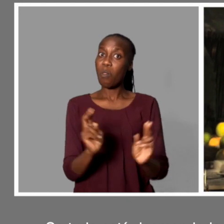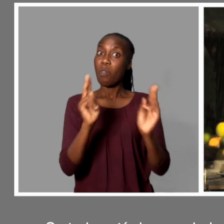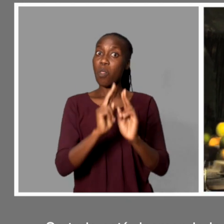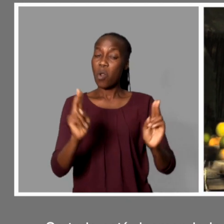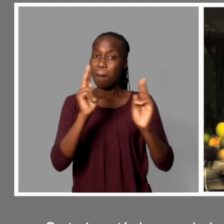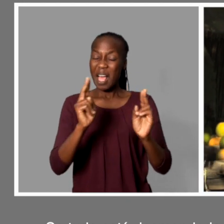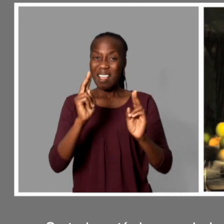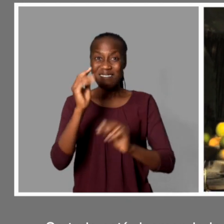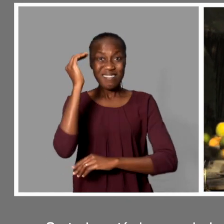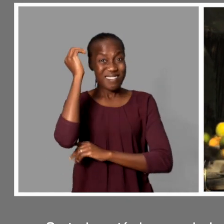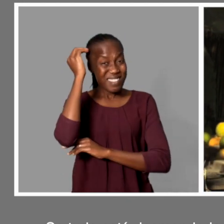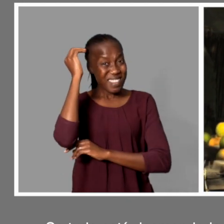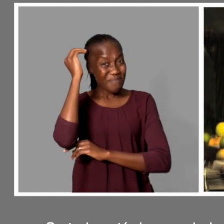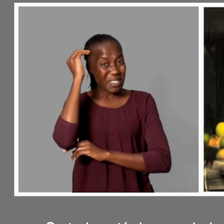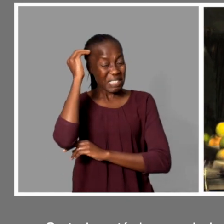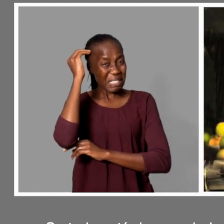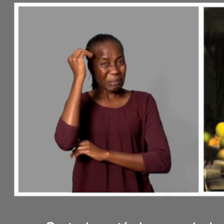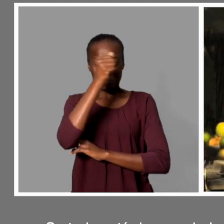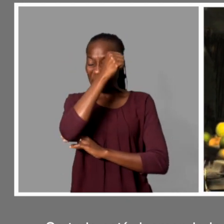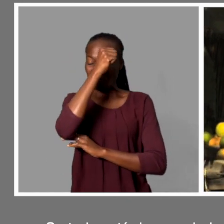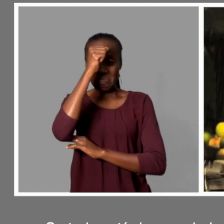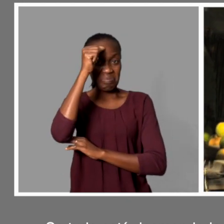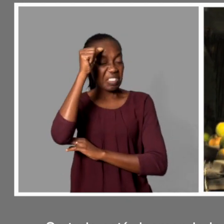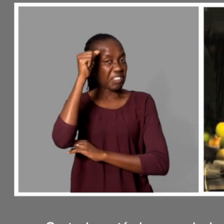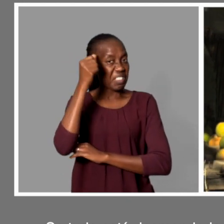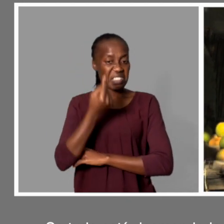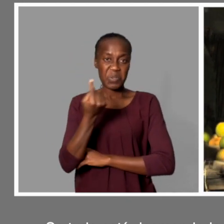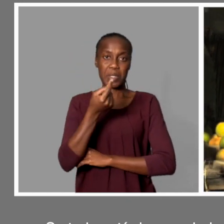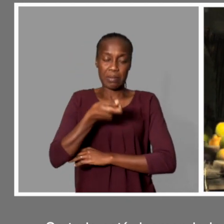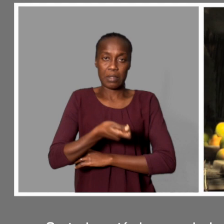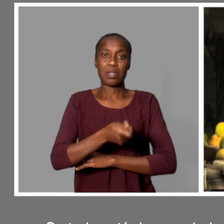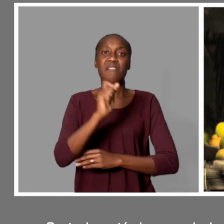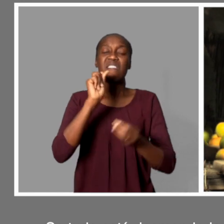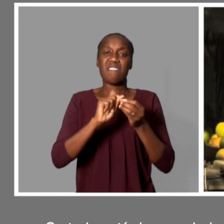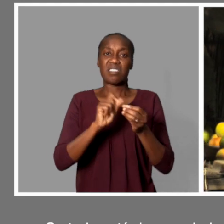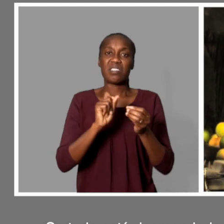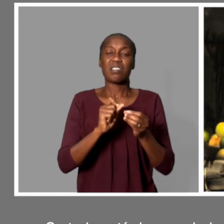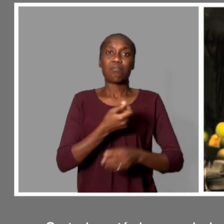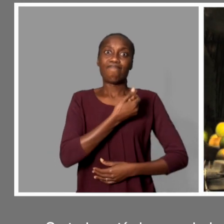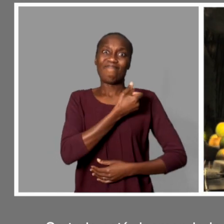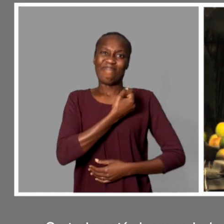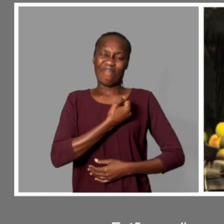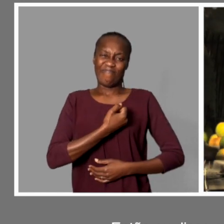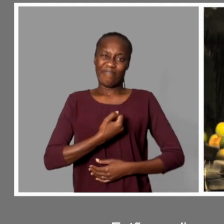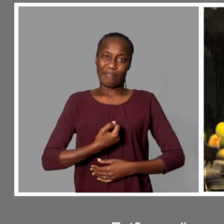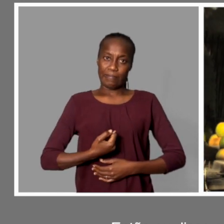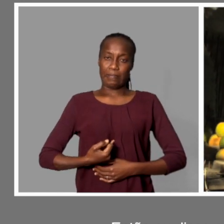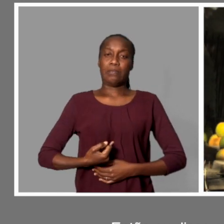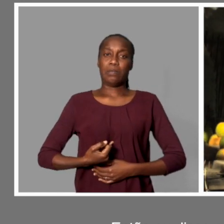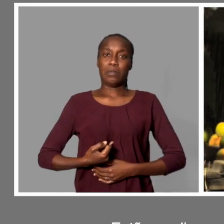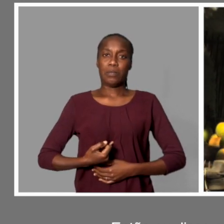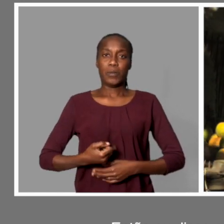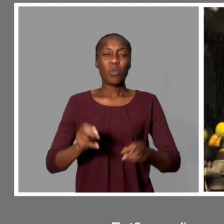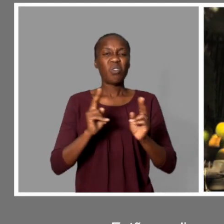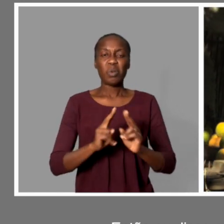normalmente. Dificilmente ele possa fazer necessidades biológicas normalmente. Então, daí que,